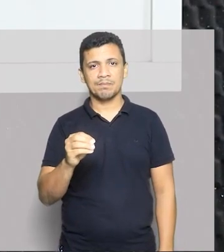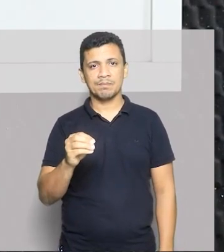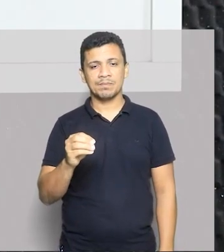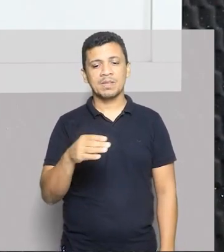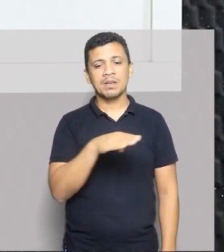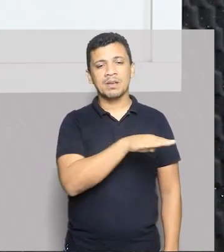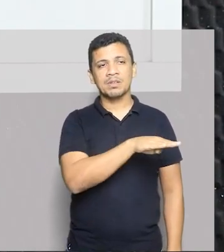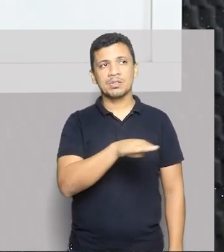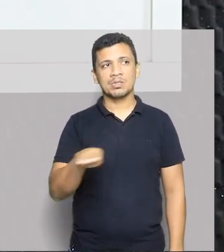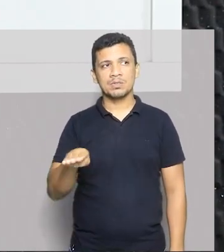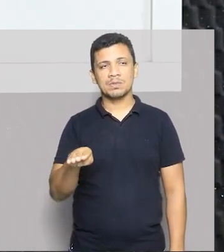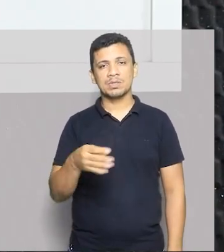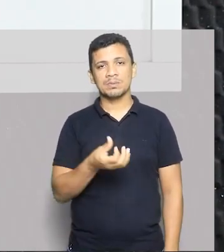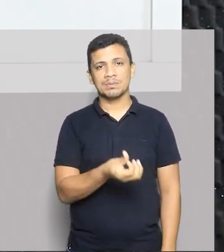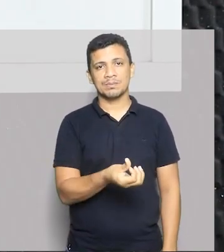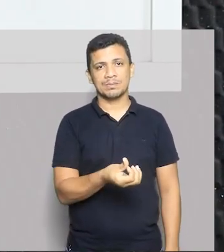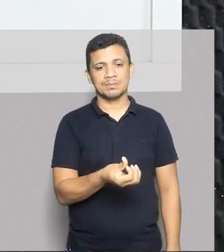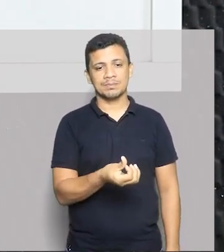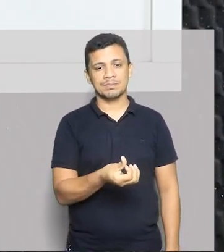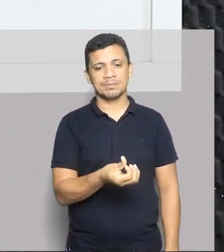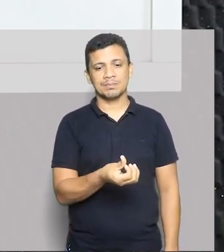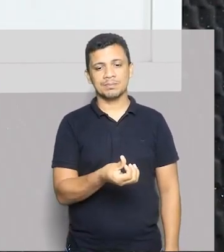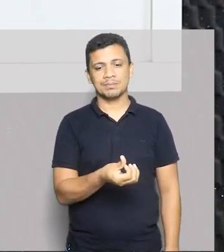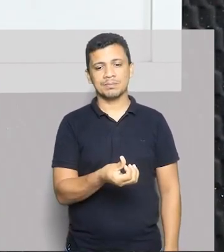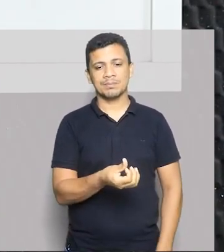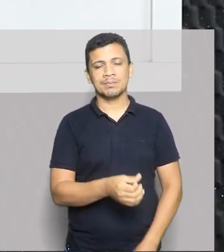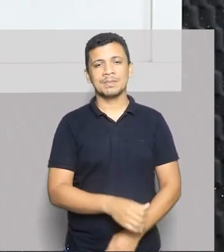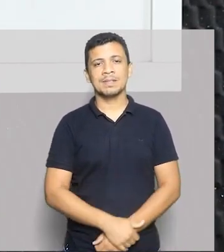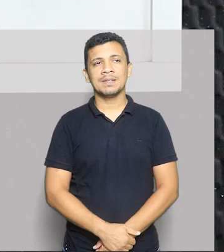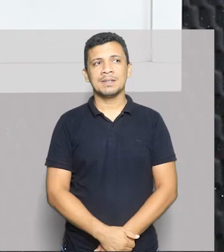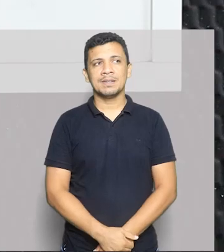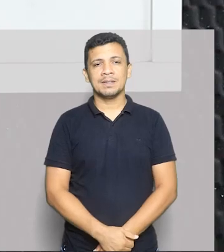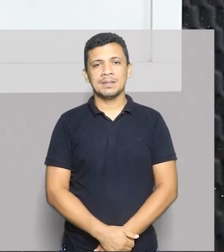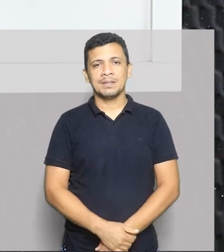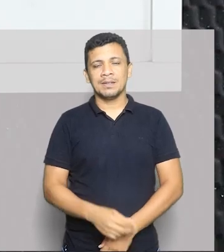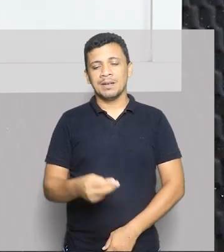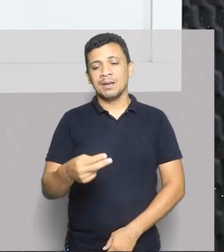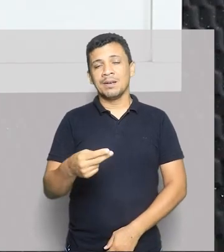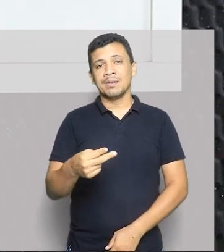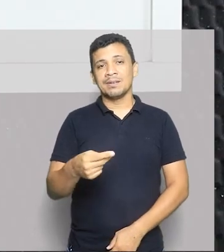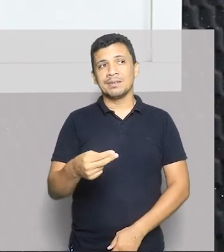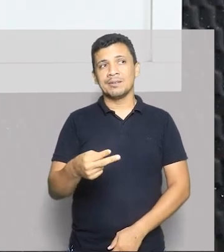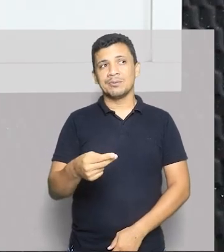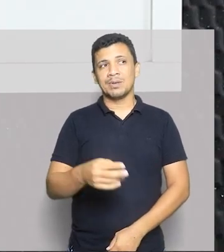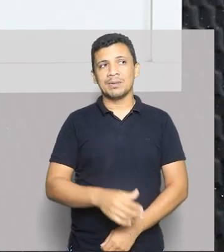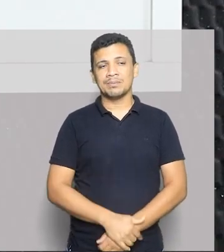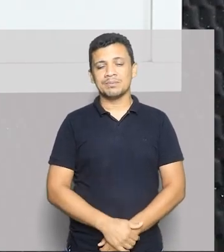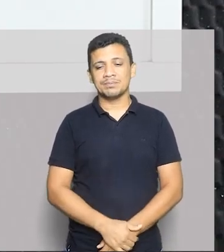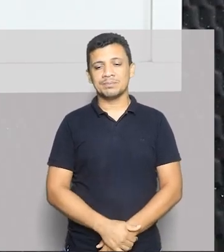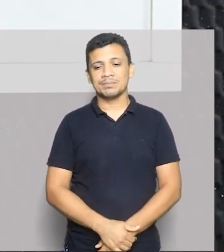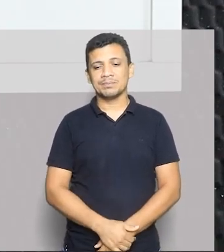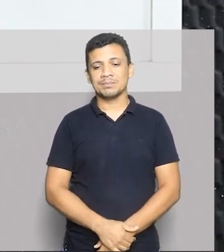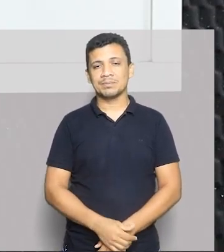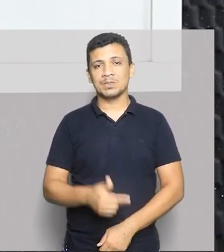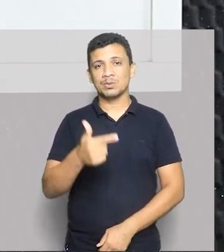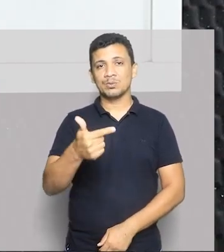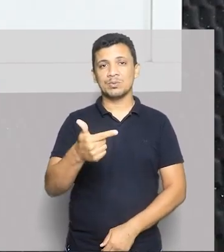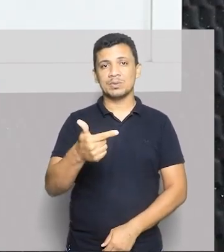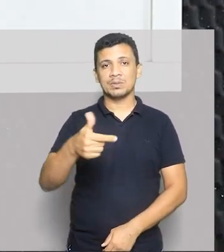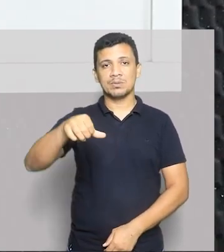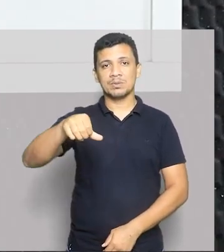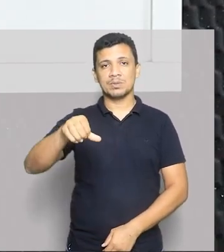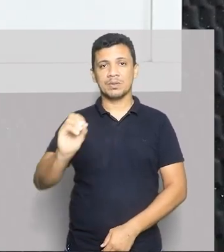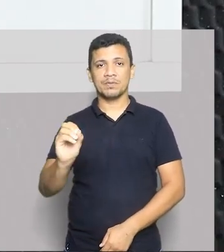1740, que você vai dividir por 6. Essa divisão resulta em